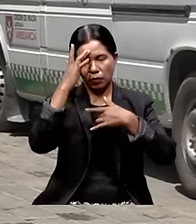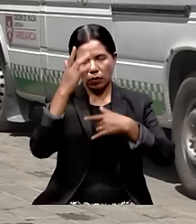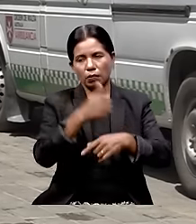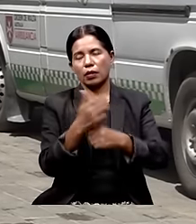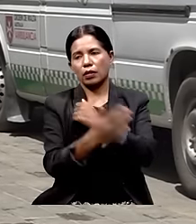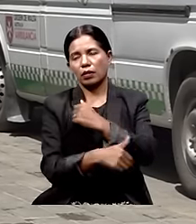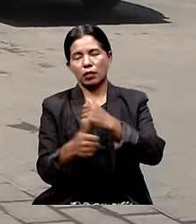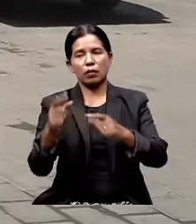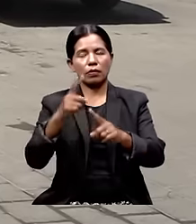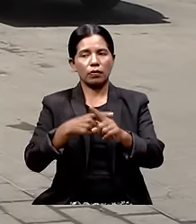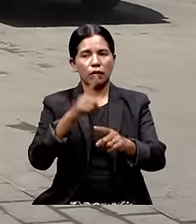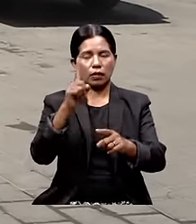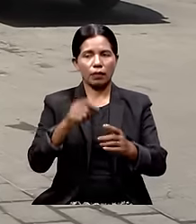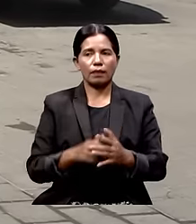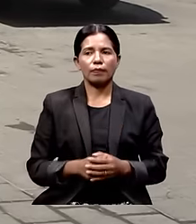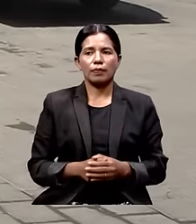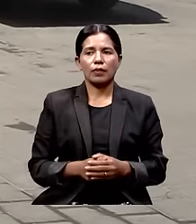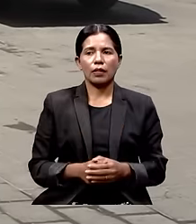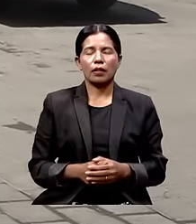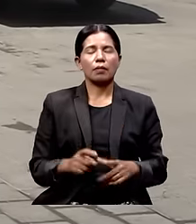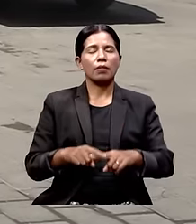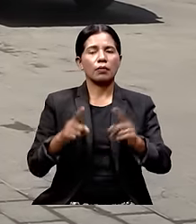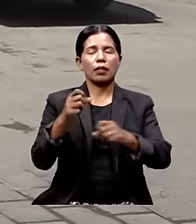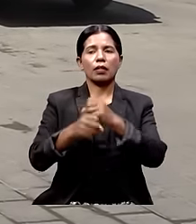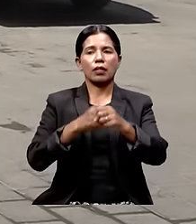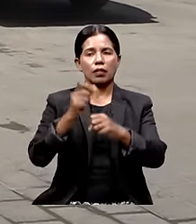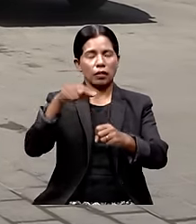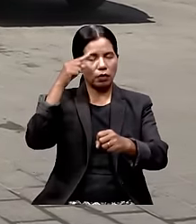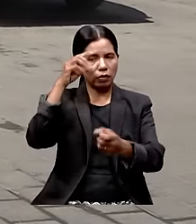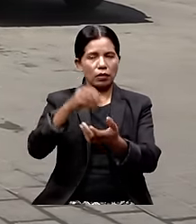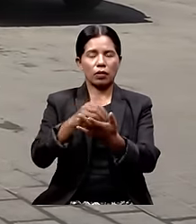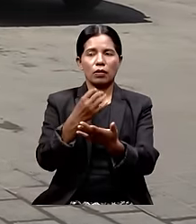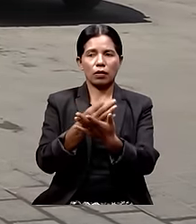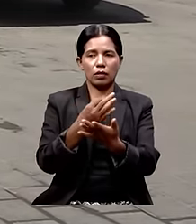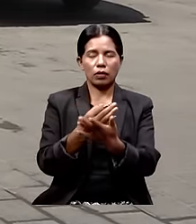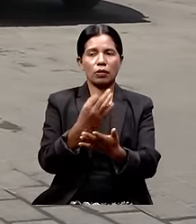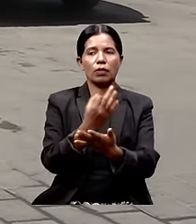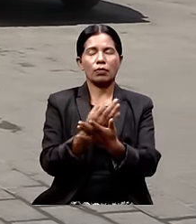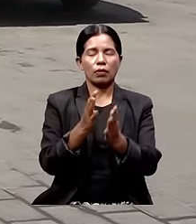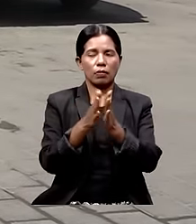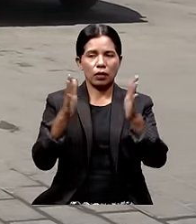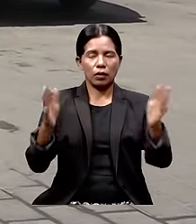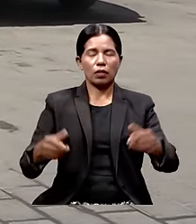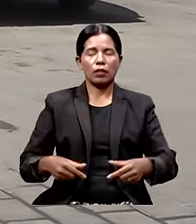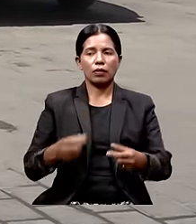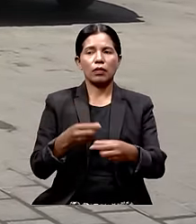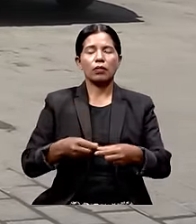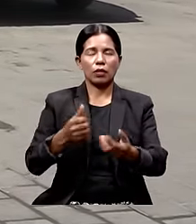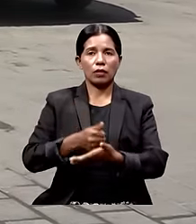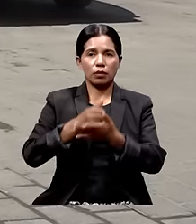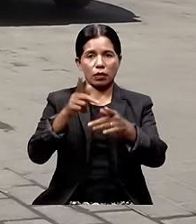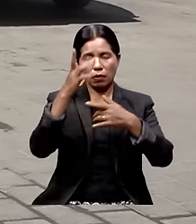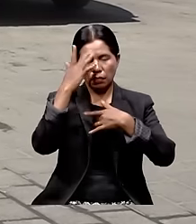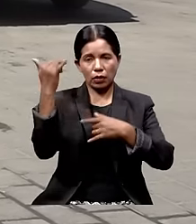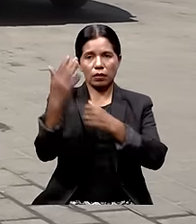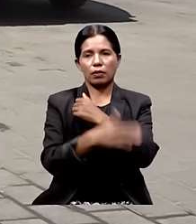Lior cada fulan. Basá, cada tina governo aloca orçamento com montante nebe bot, pode financiar paciente Sira para